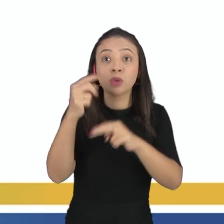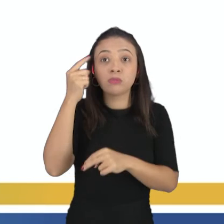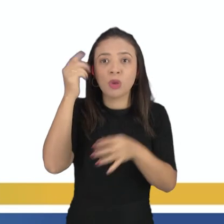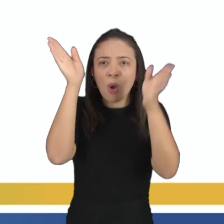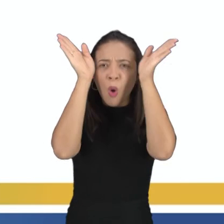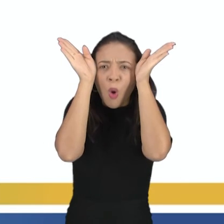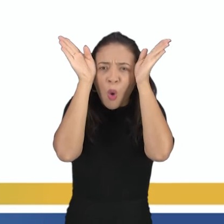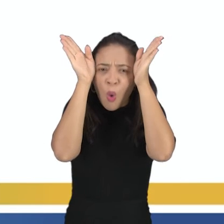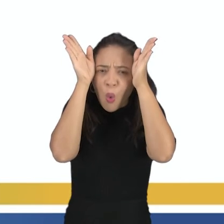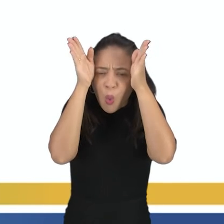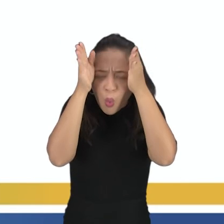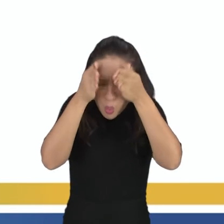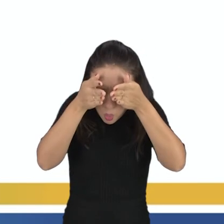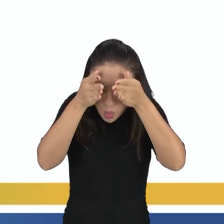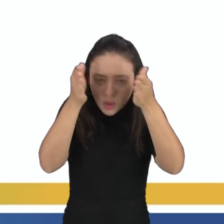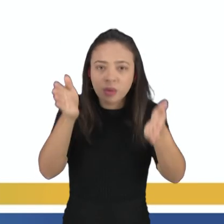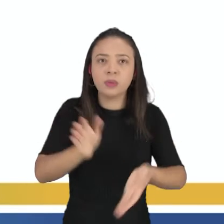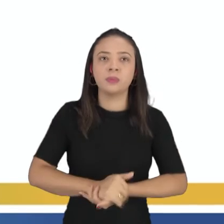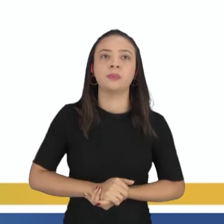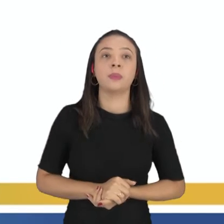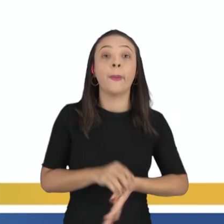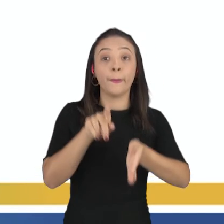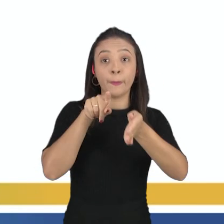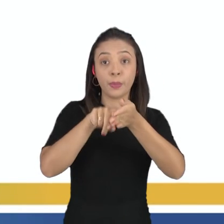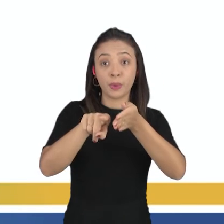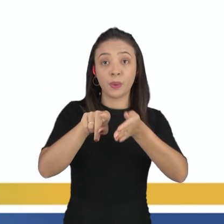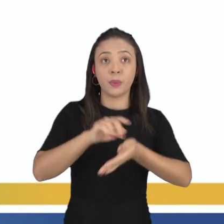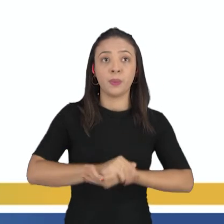dos cidadãos. Vamos lá para a nossa pergunta.